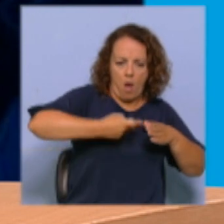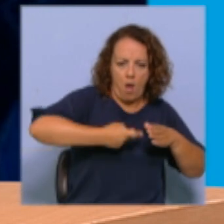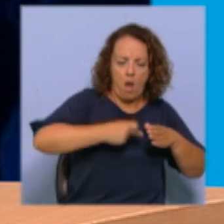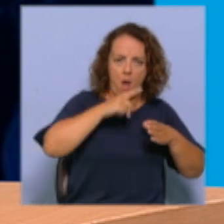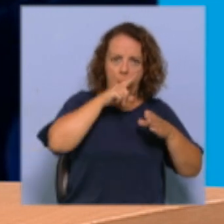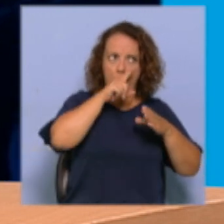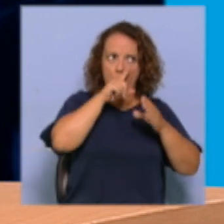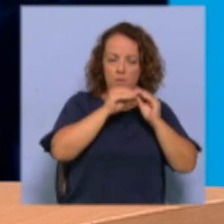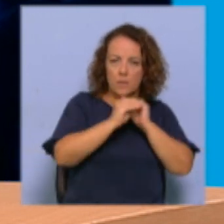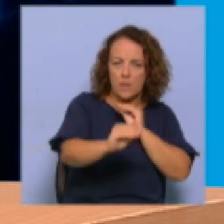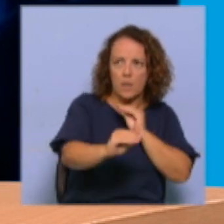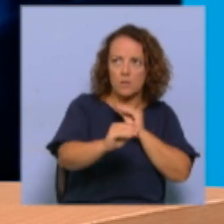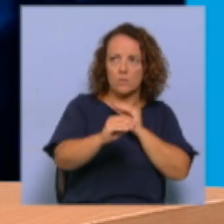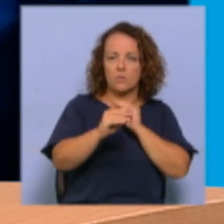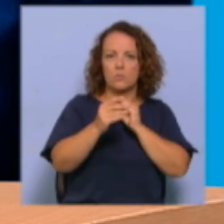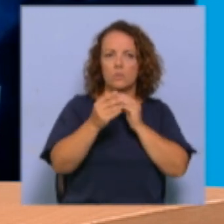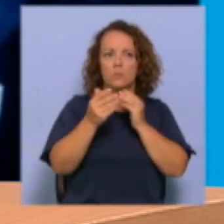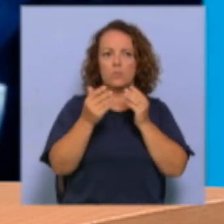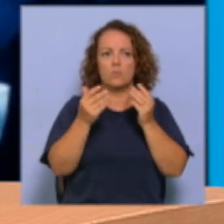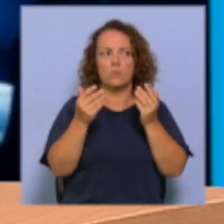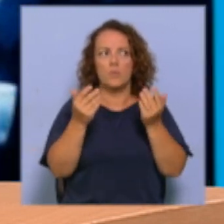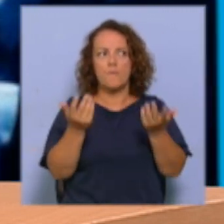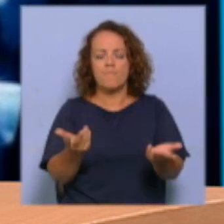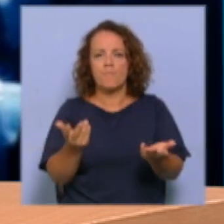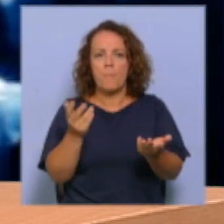silêncio, de não ver